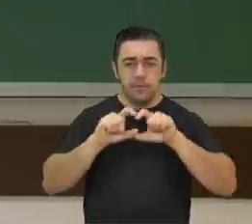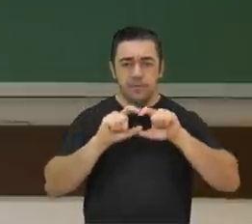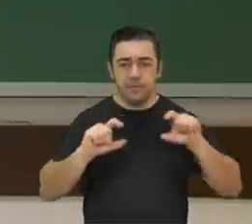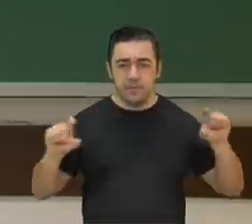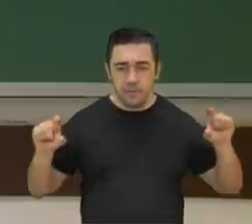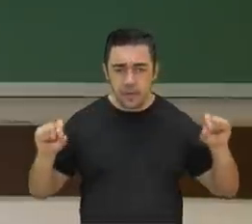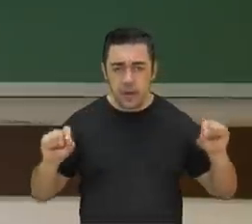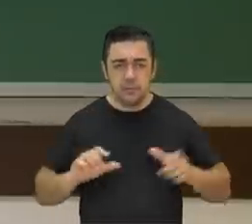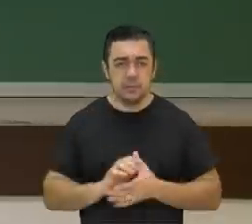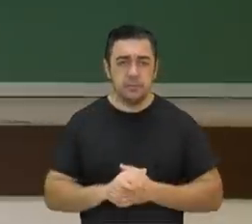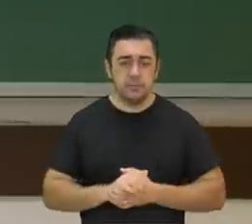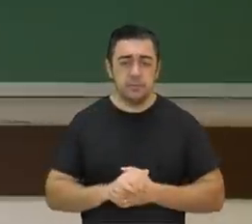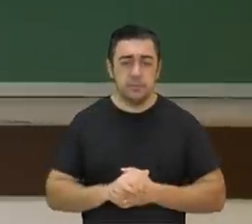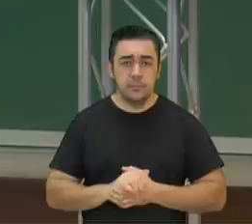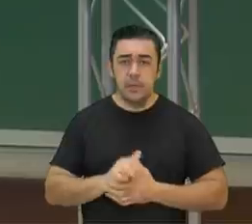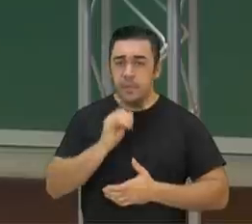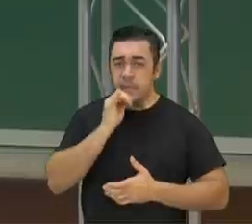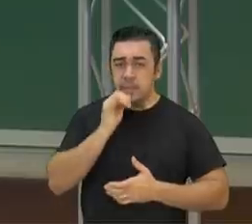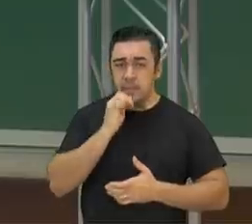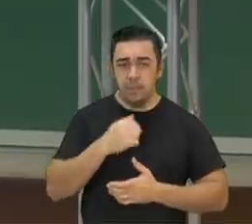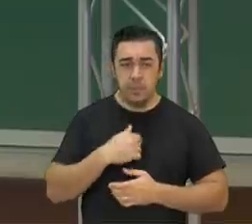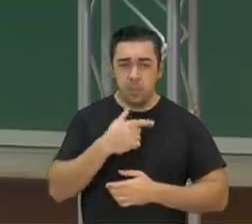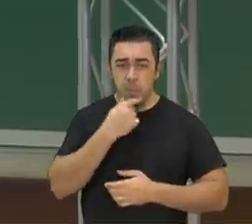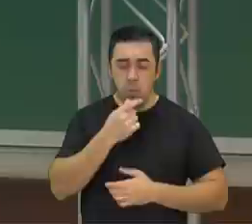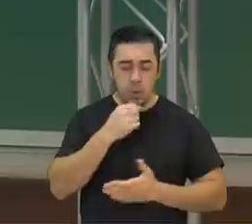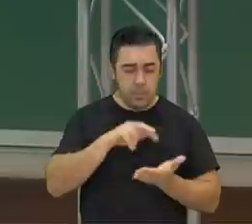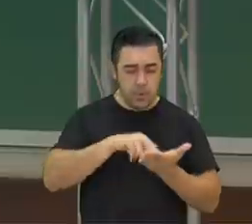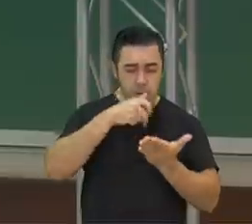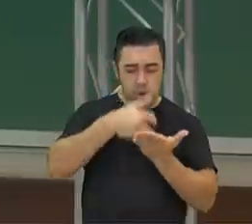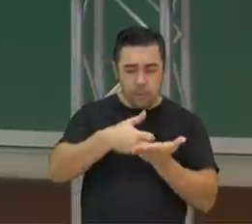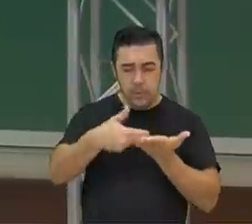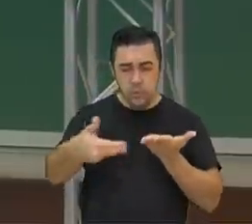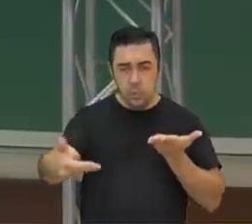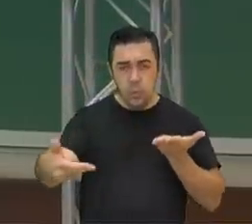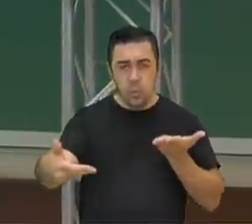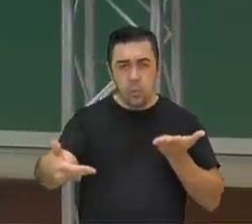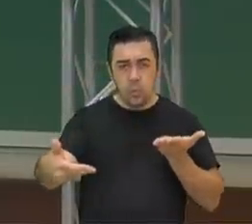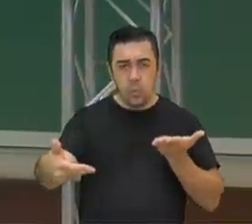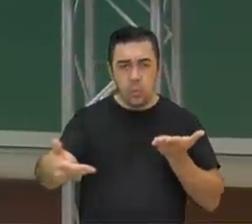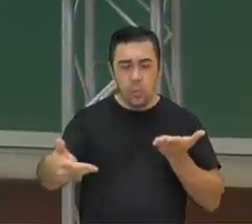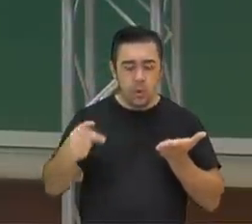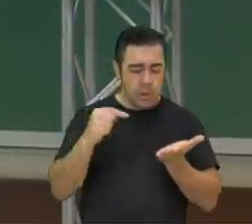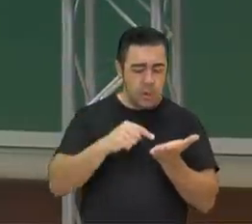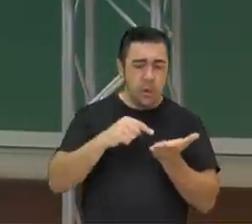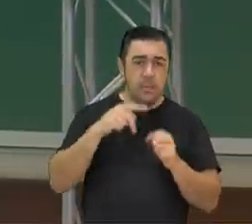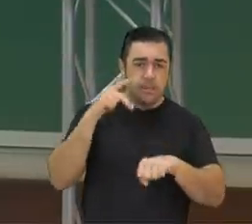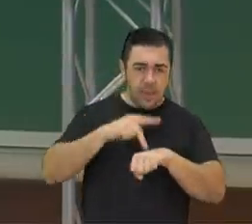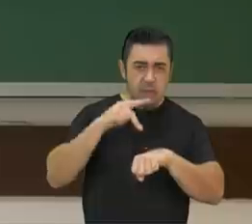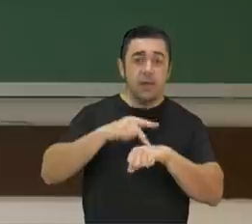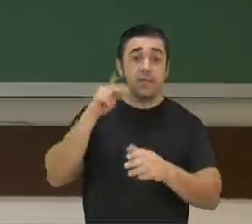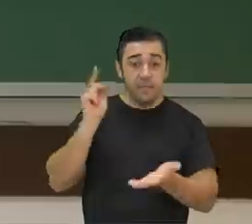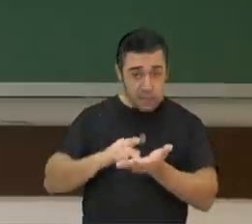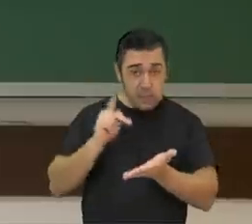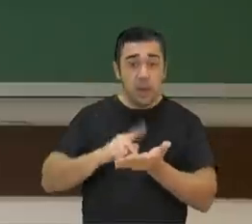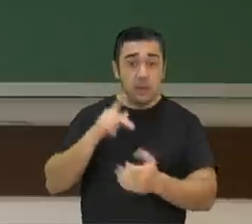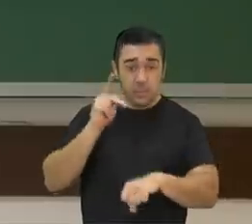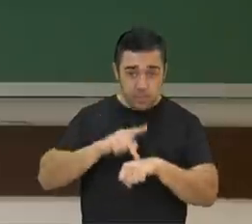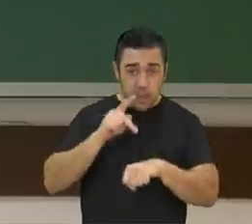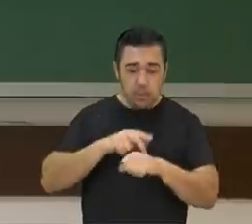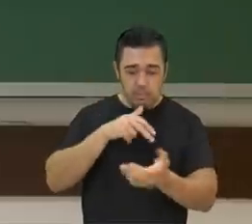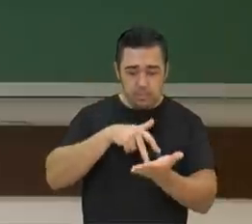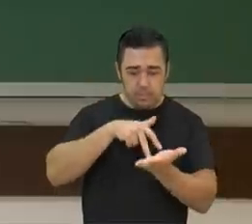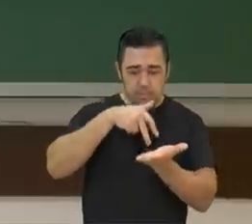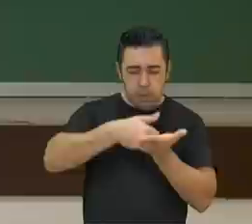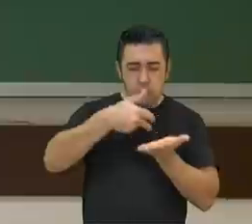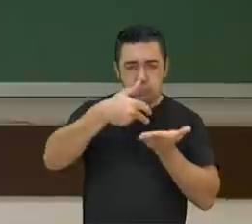daquele enunciado, né? Então, se eu digo lá, João tropeçou na pedra e caiu, essa pedra é uma pedra que possivelmente estava mesmo